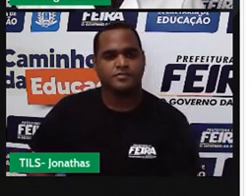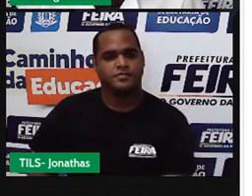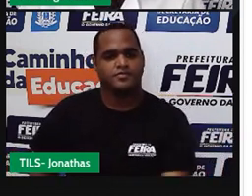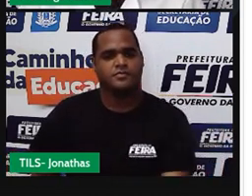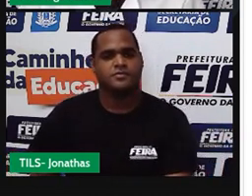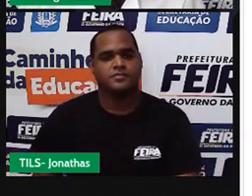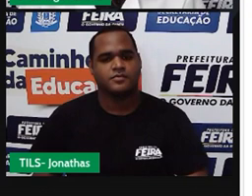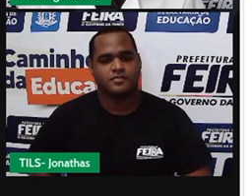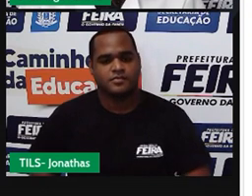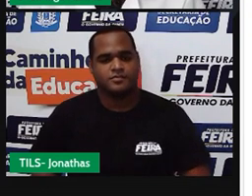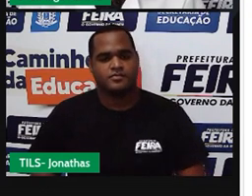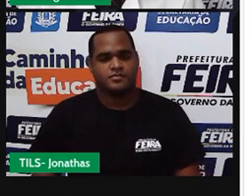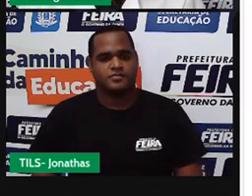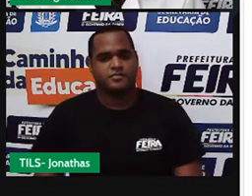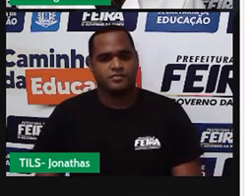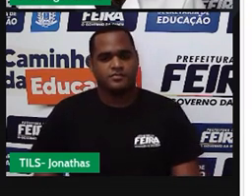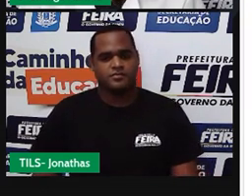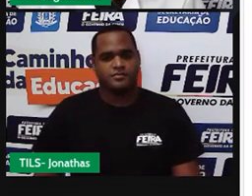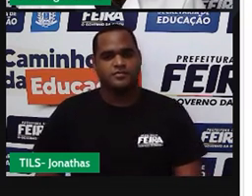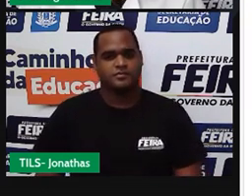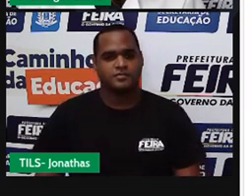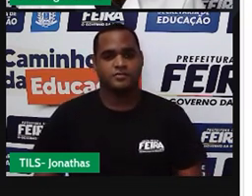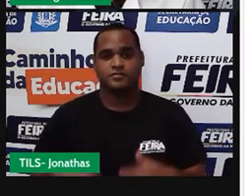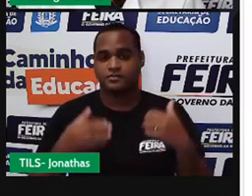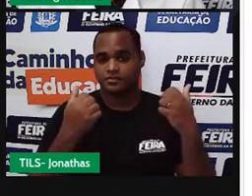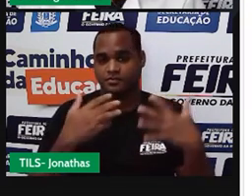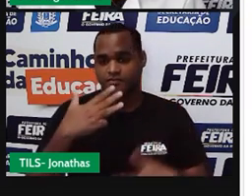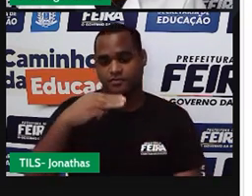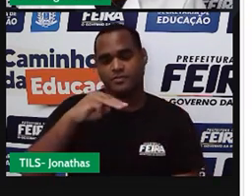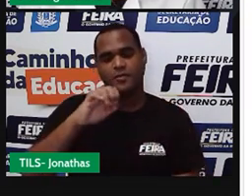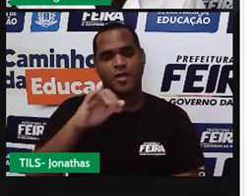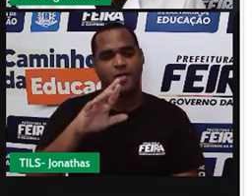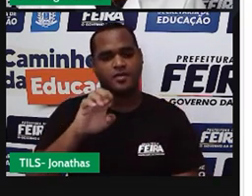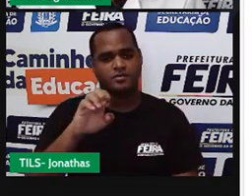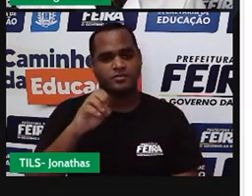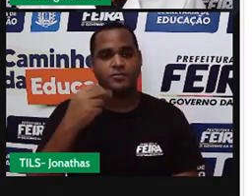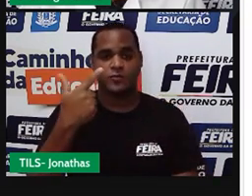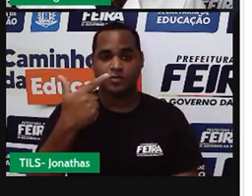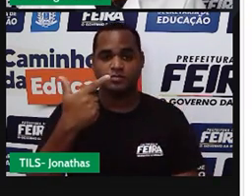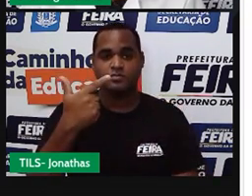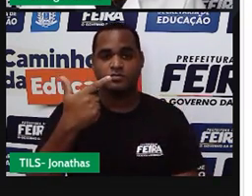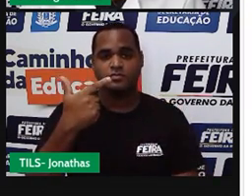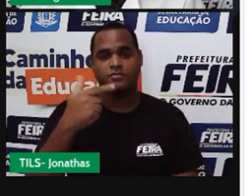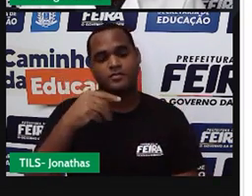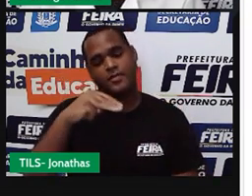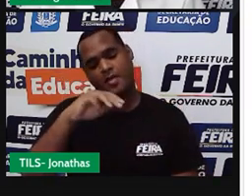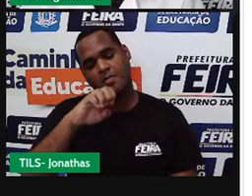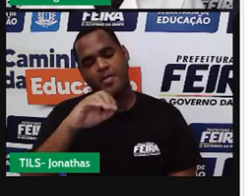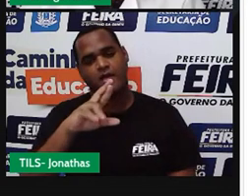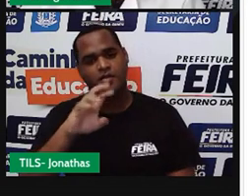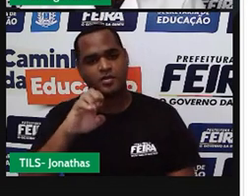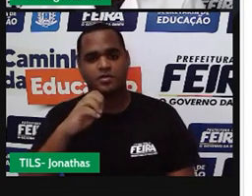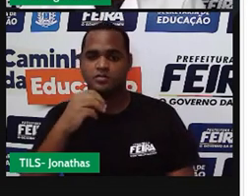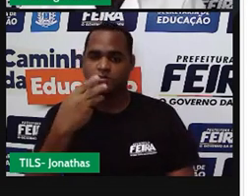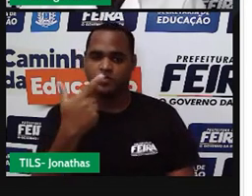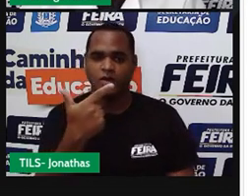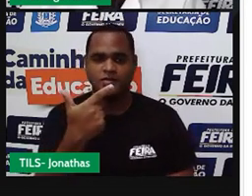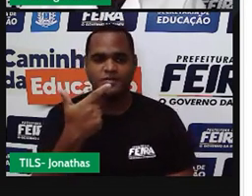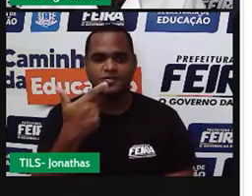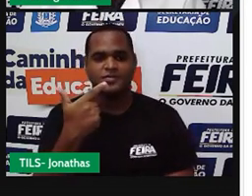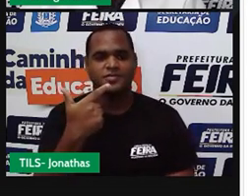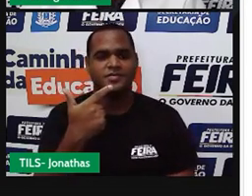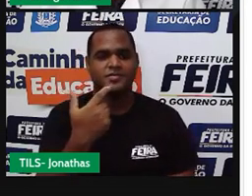é tão comprimento aqui do de Meire é dois se o comprimento do dimeria dois